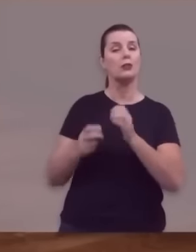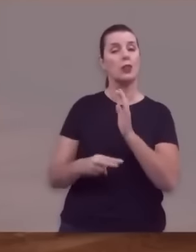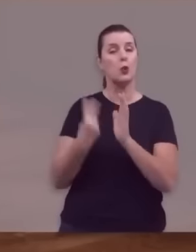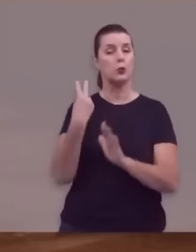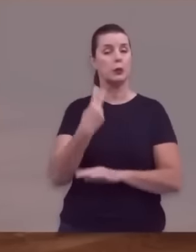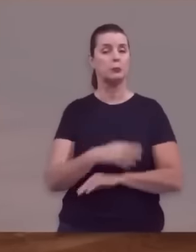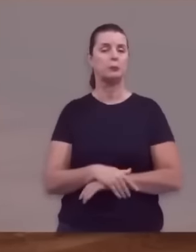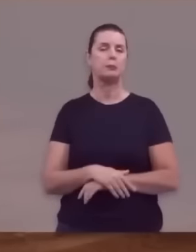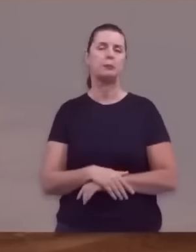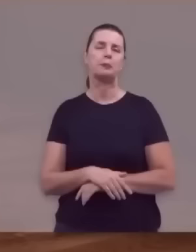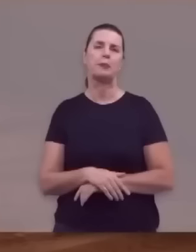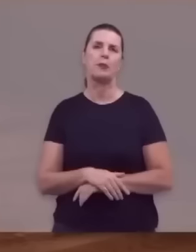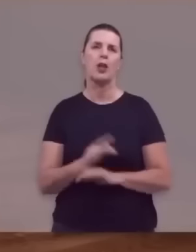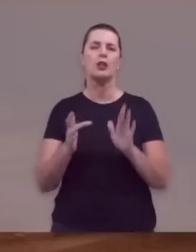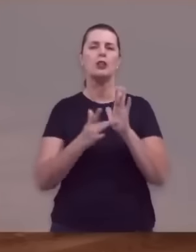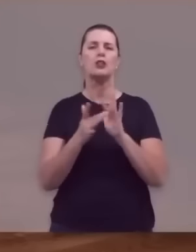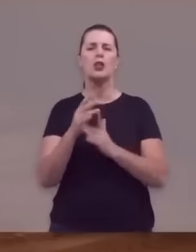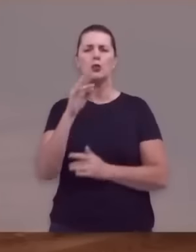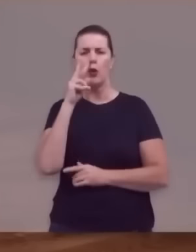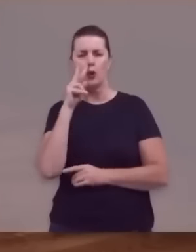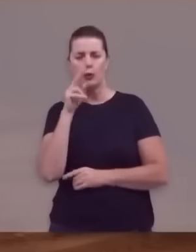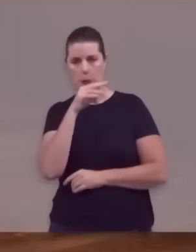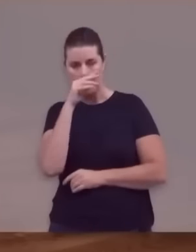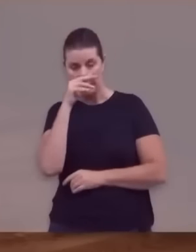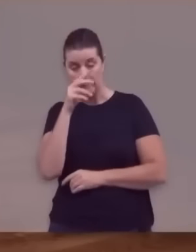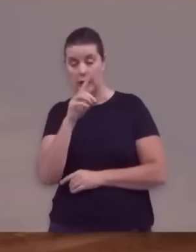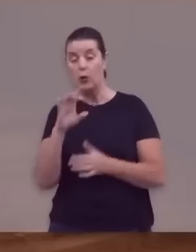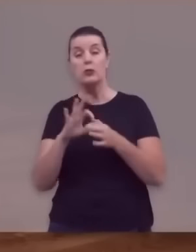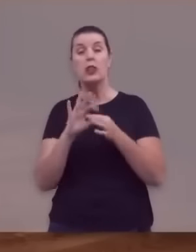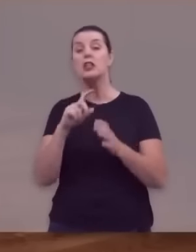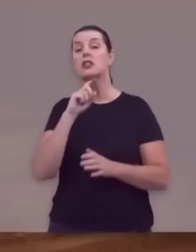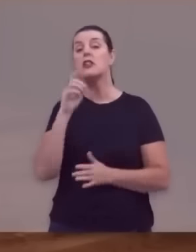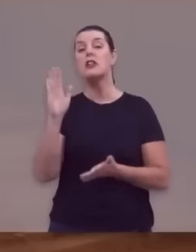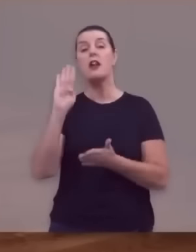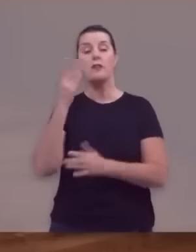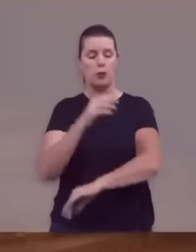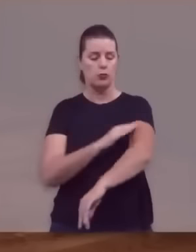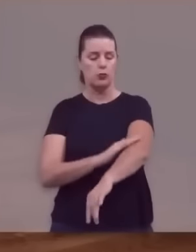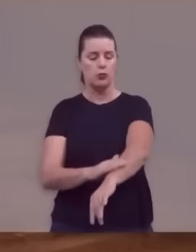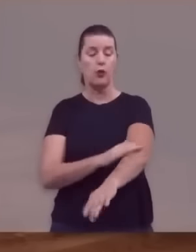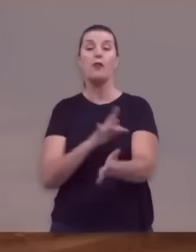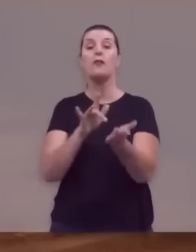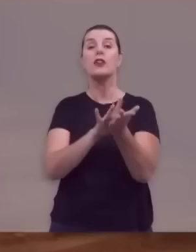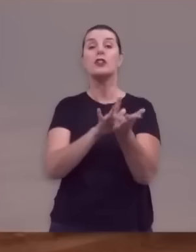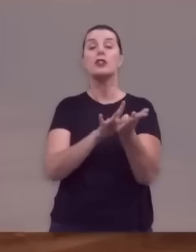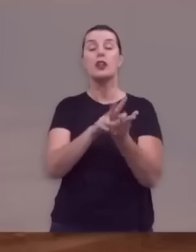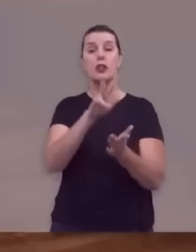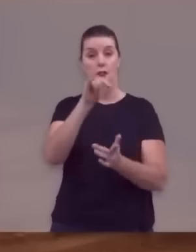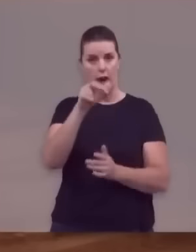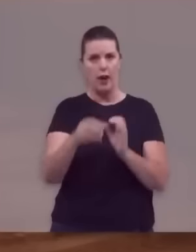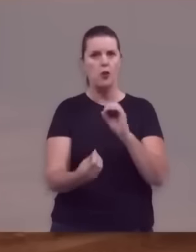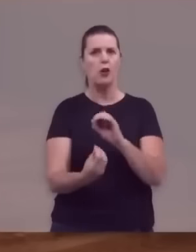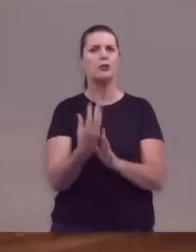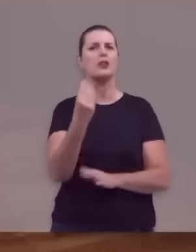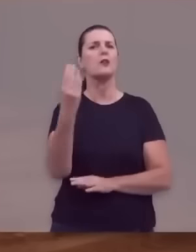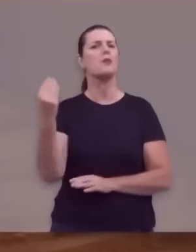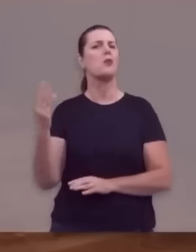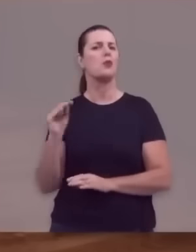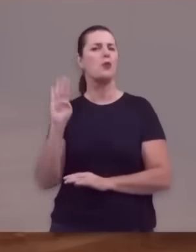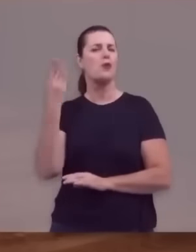vida e ele disse veje que ninguém vos engane porque surgirão muitos falsos